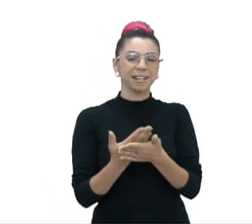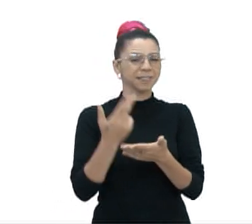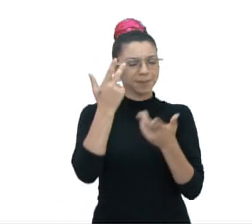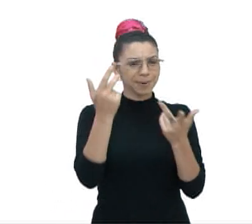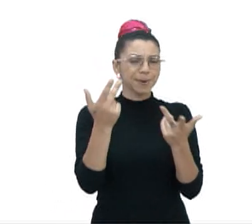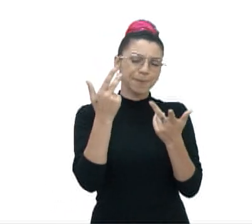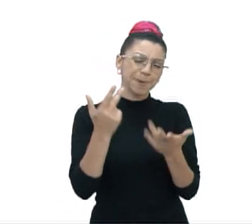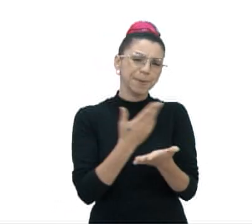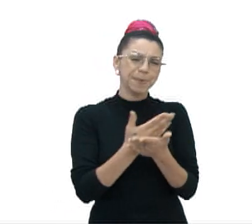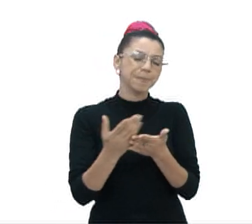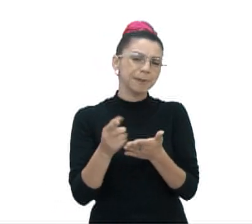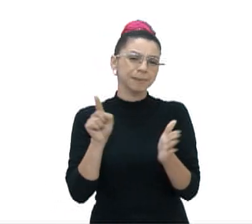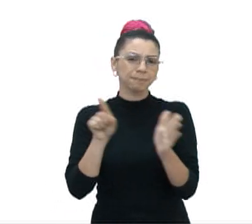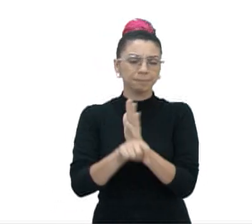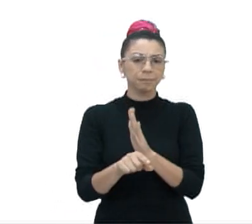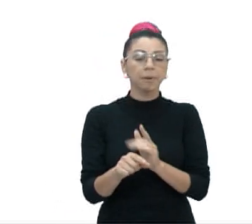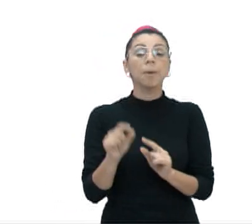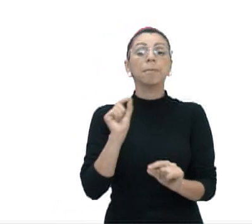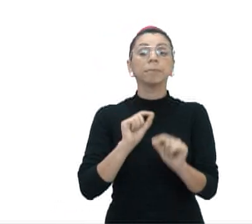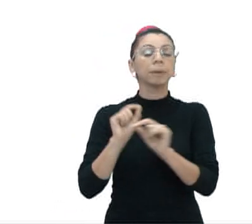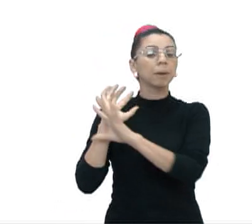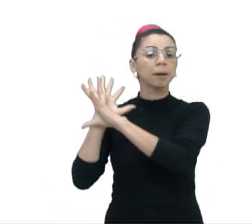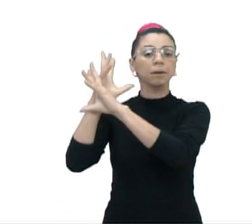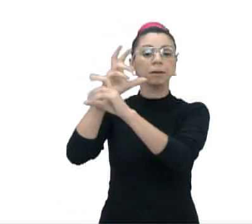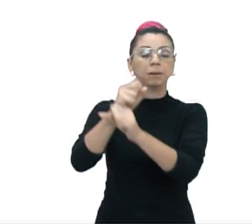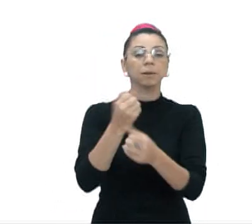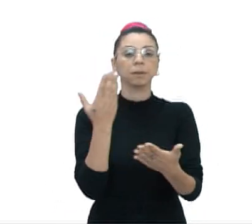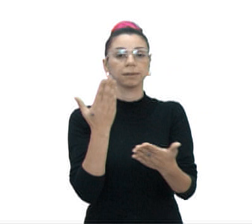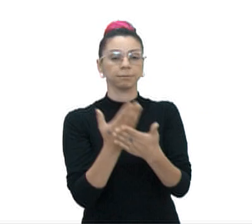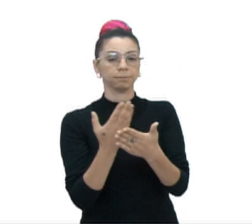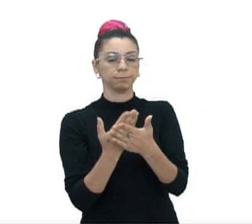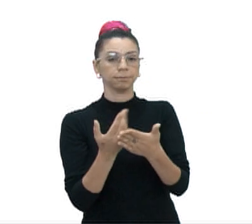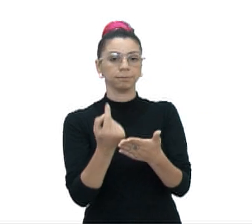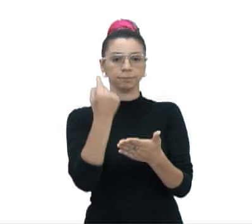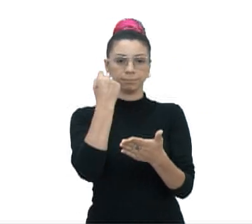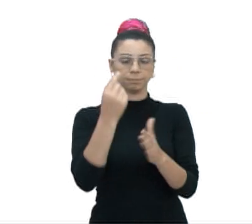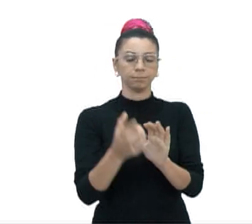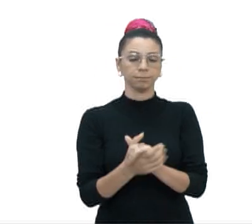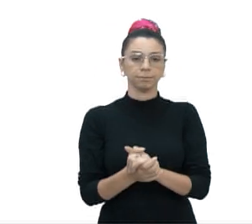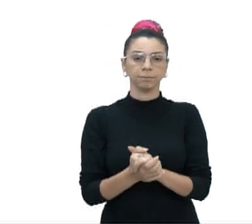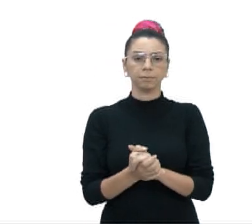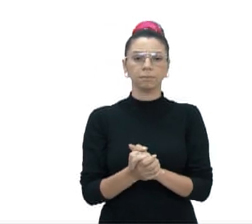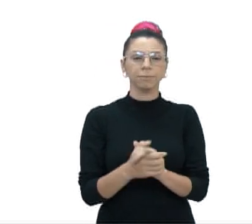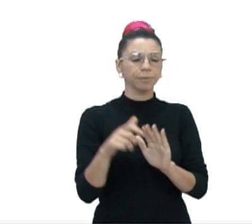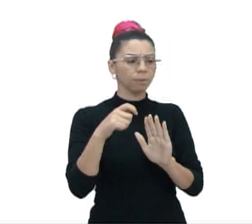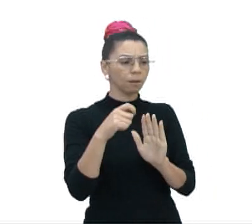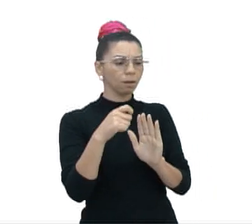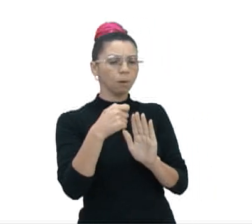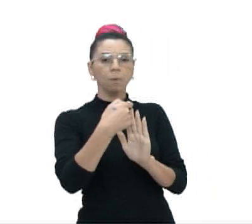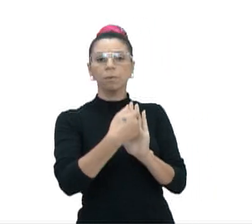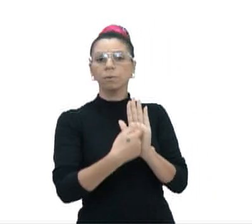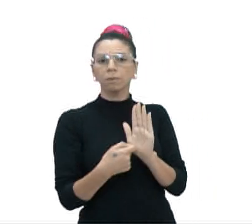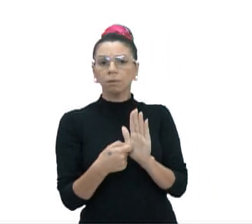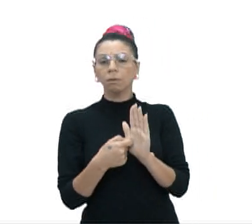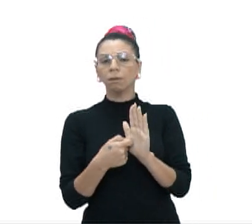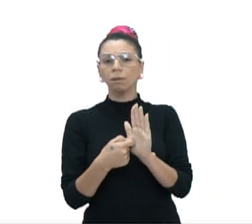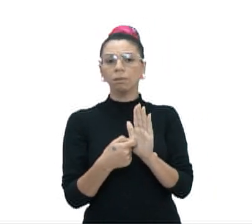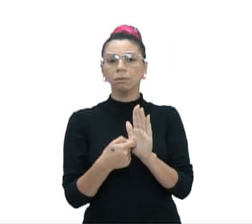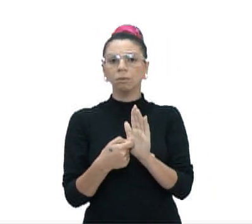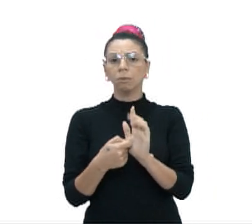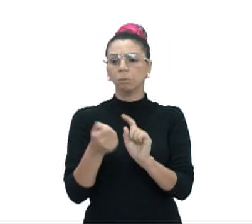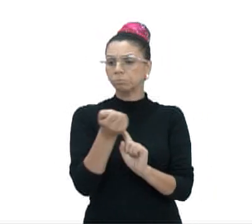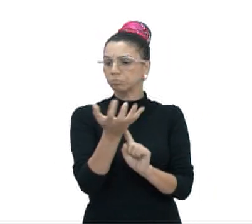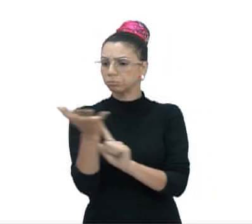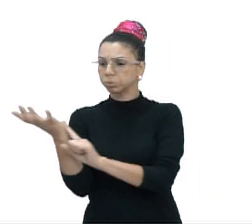quiz, para que a gente relembre algumas coisas da aula anterior. O texto não verbal traz pequenas legendas.